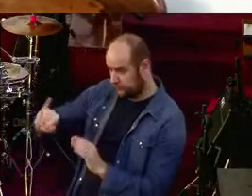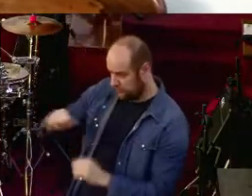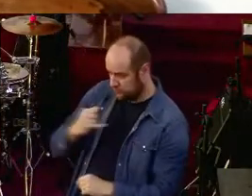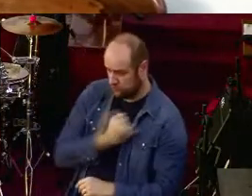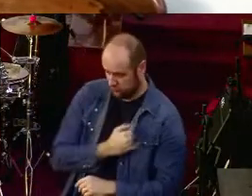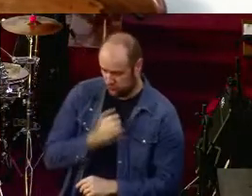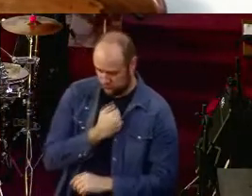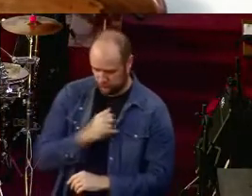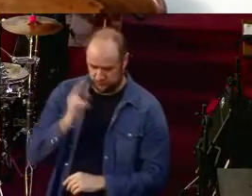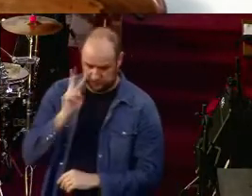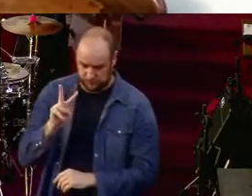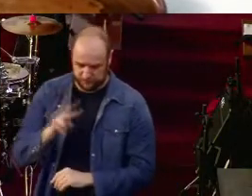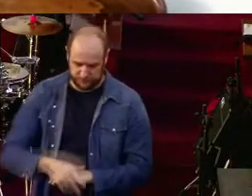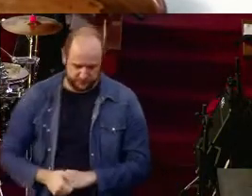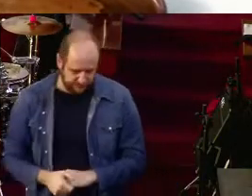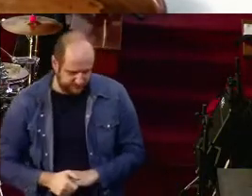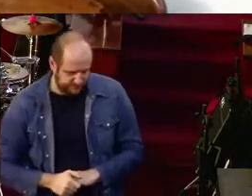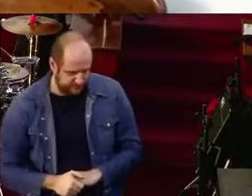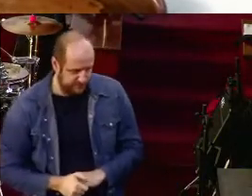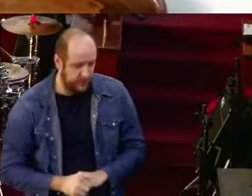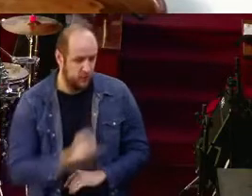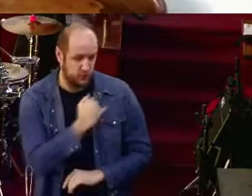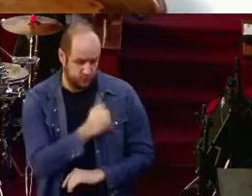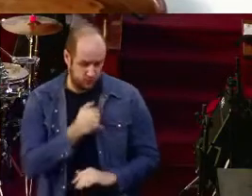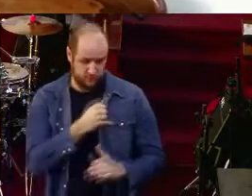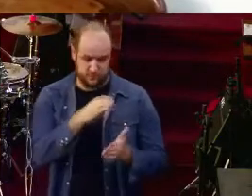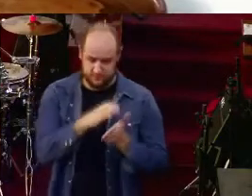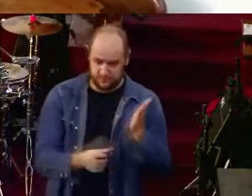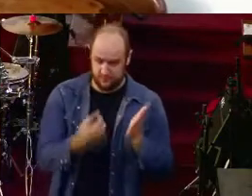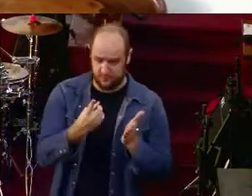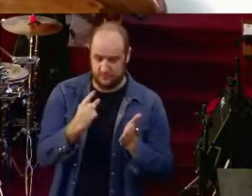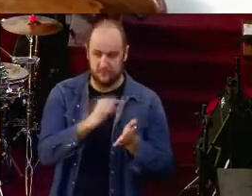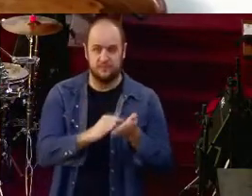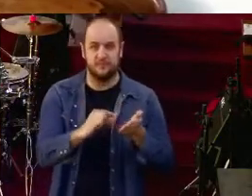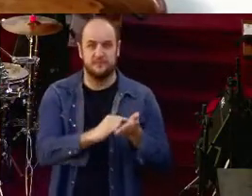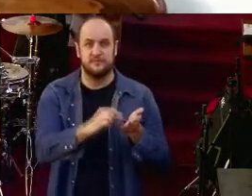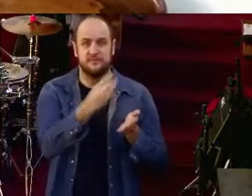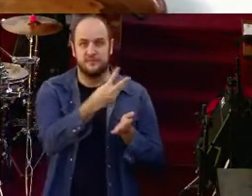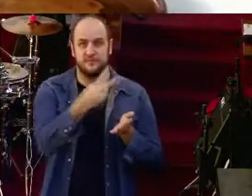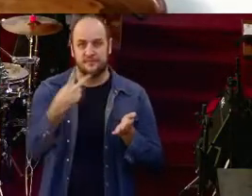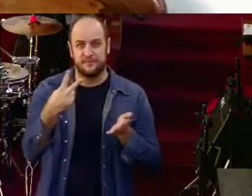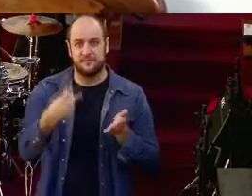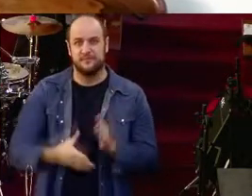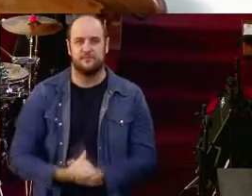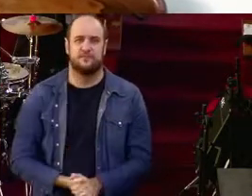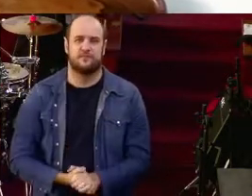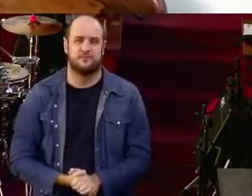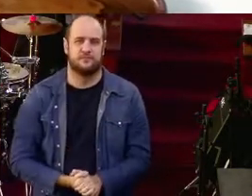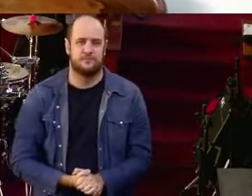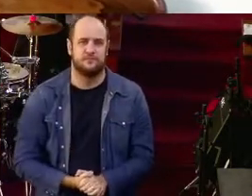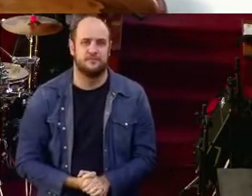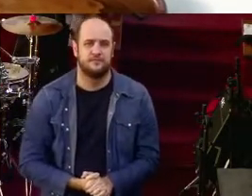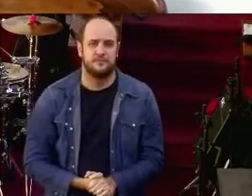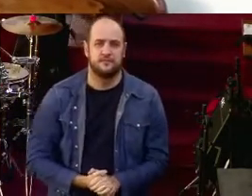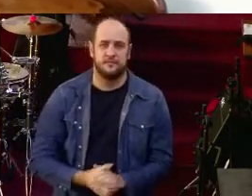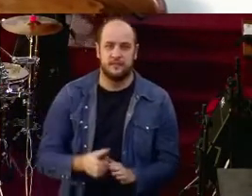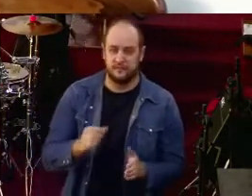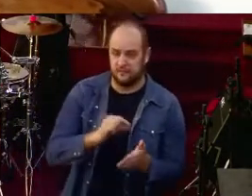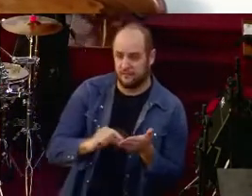ou acompanhe, João, capítulo 1, versículo 32, 33